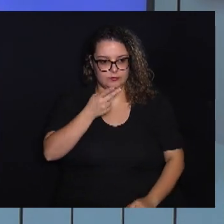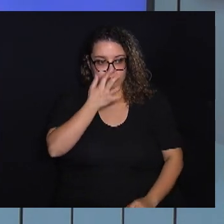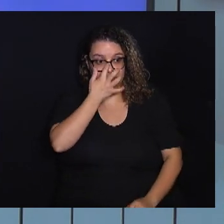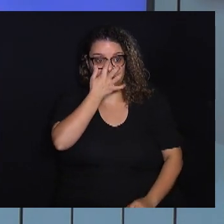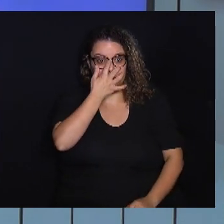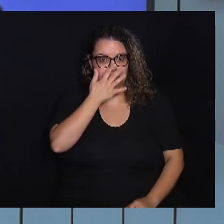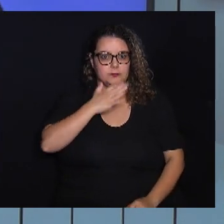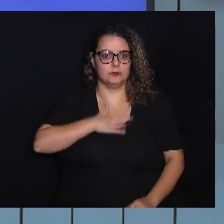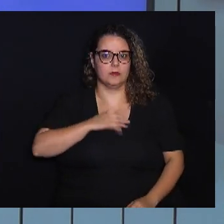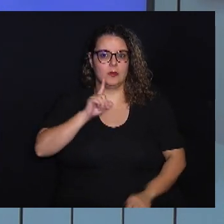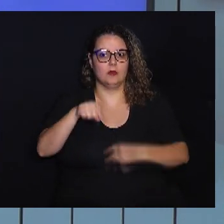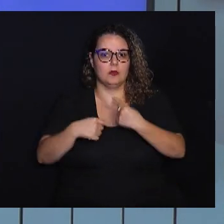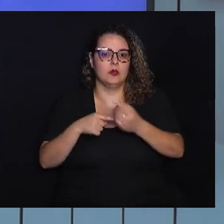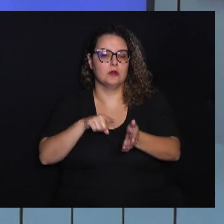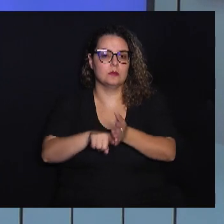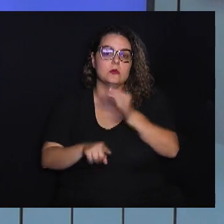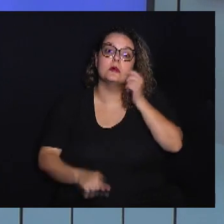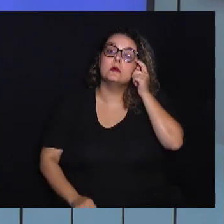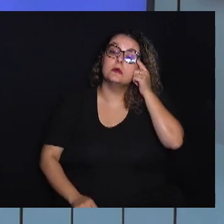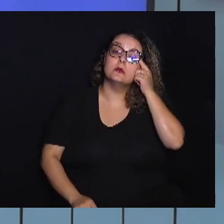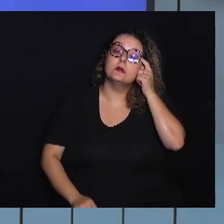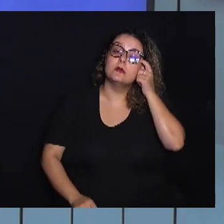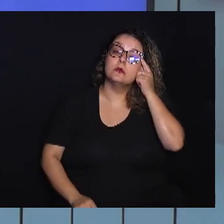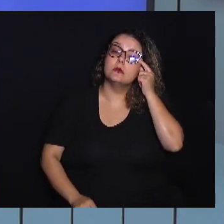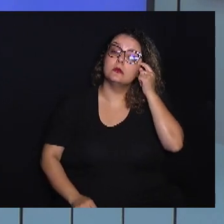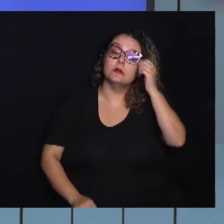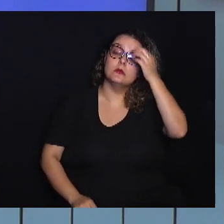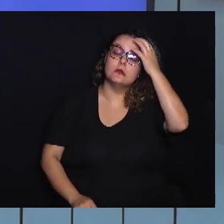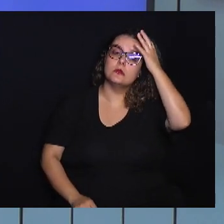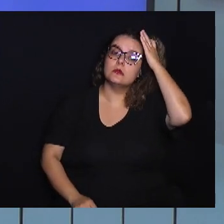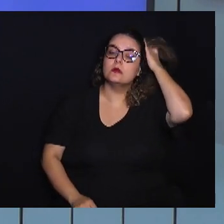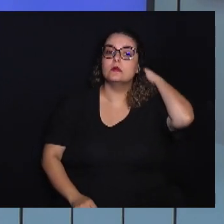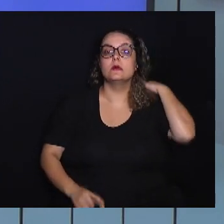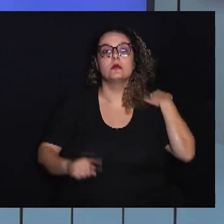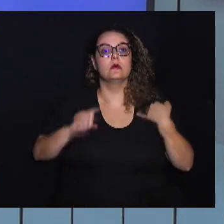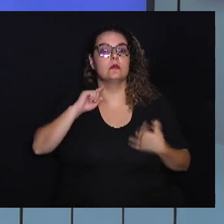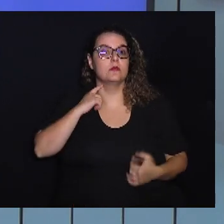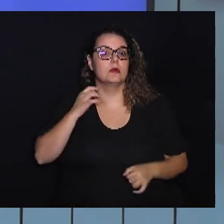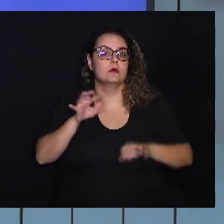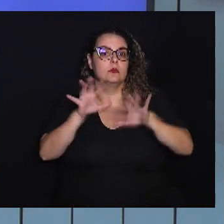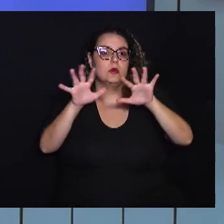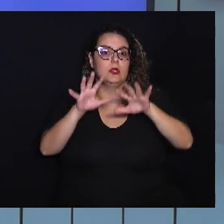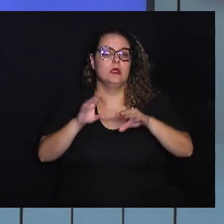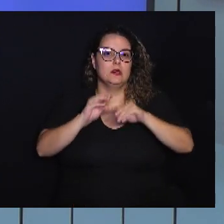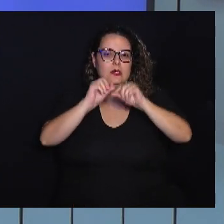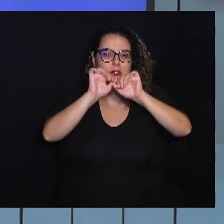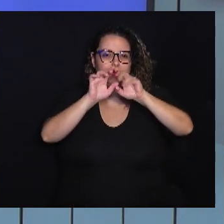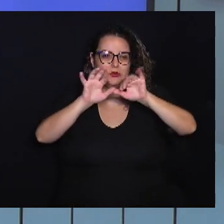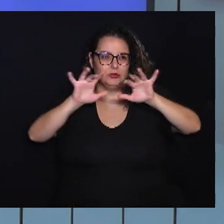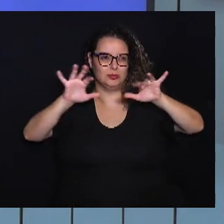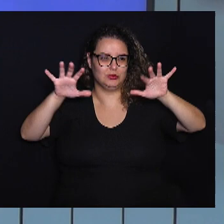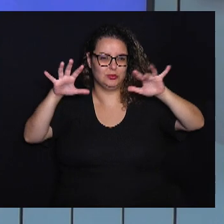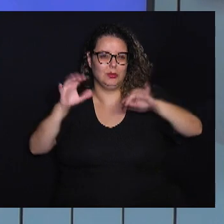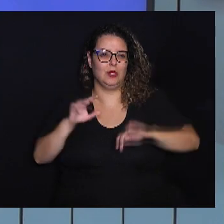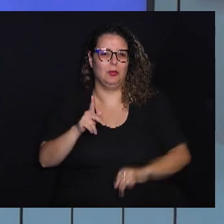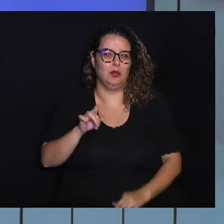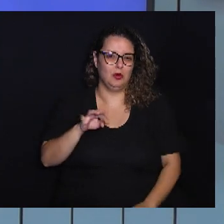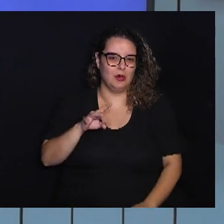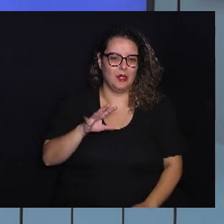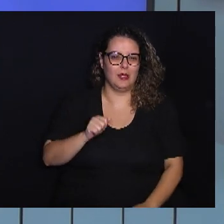que a gente está vendo, né, no céu, mais aquelas cinzas, né, que consequência das queimadas que não param,